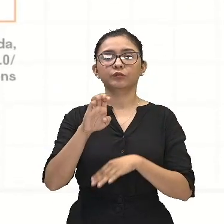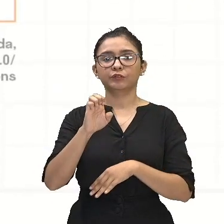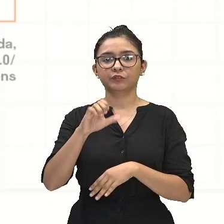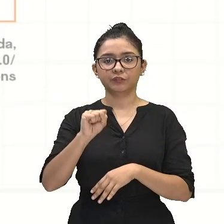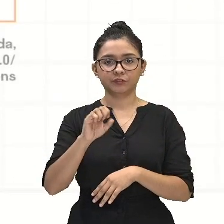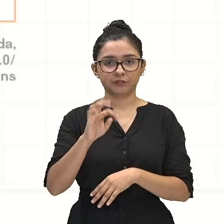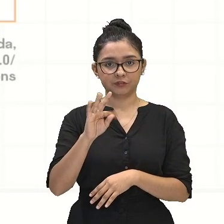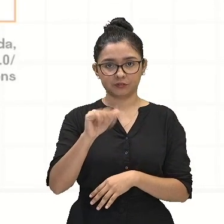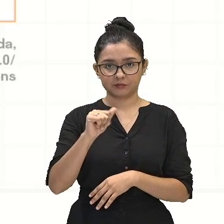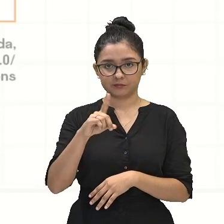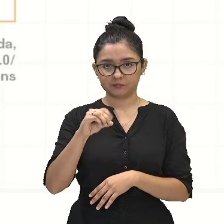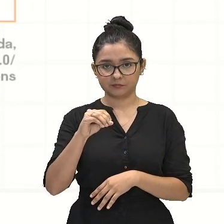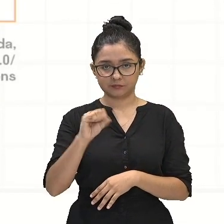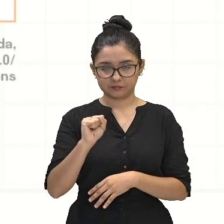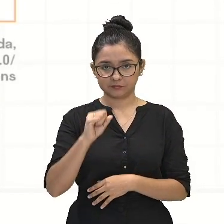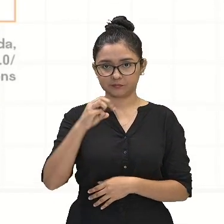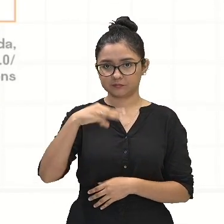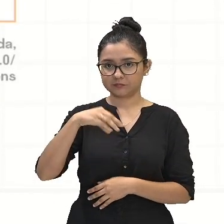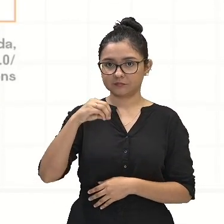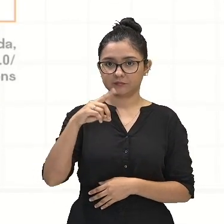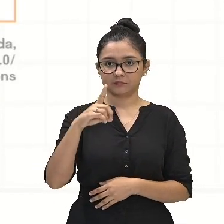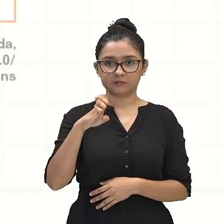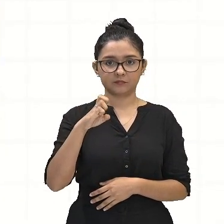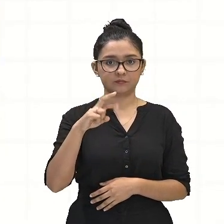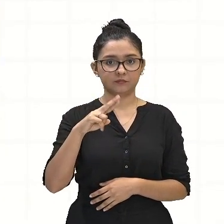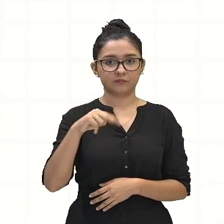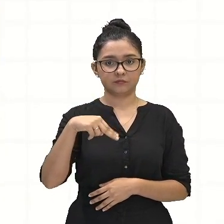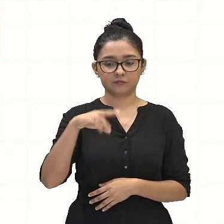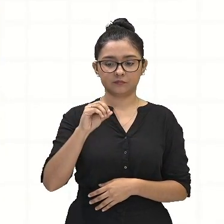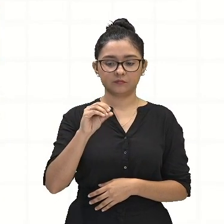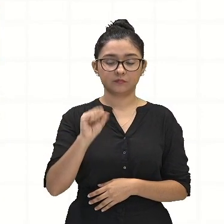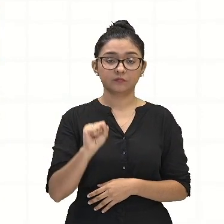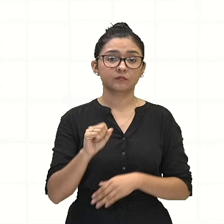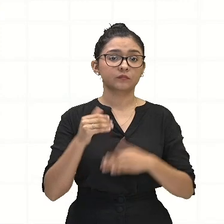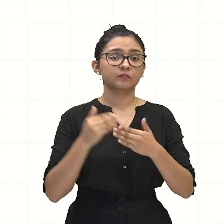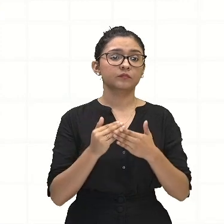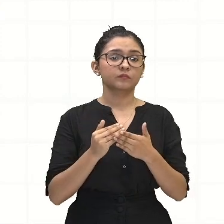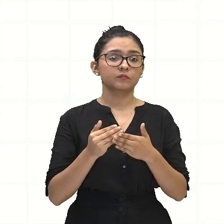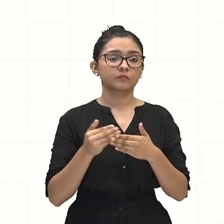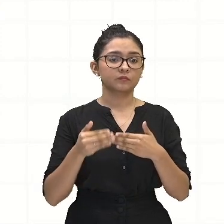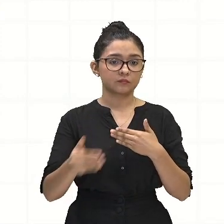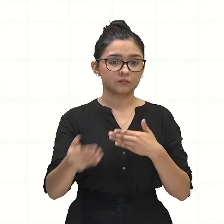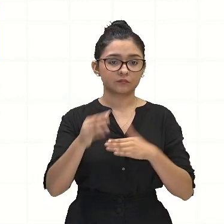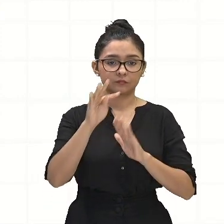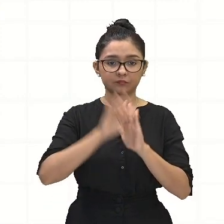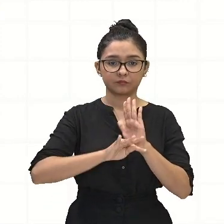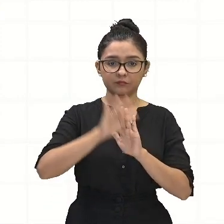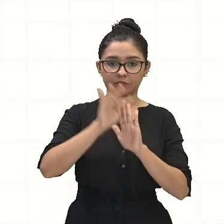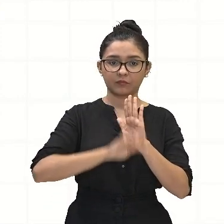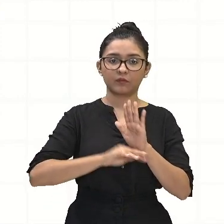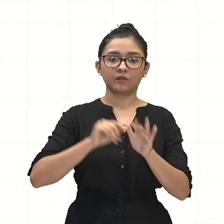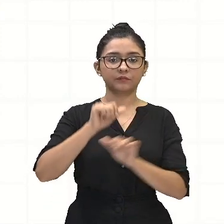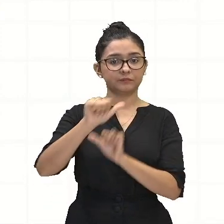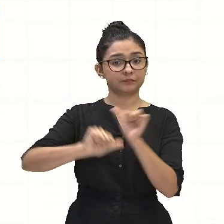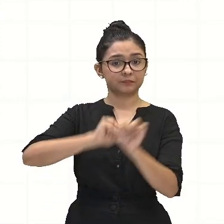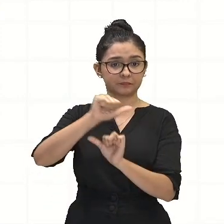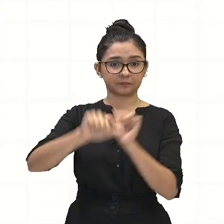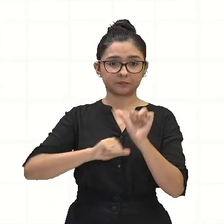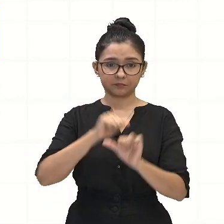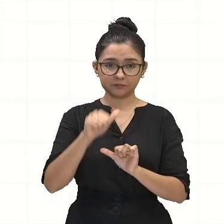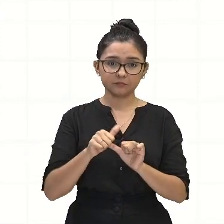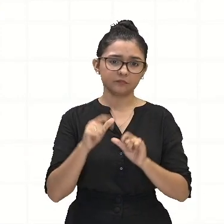estados modernos. Continuando o nosso texto, esta transformação ela